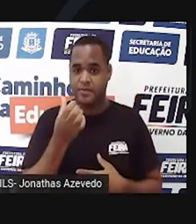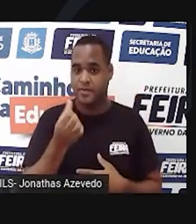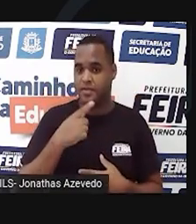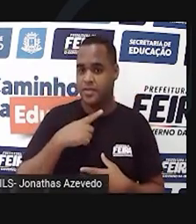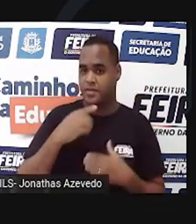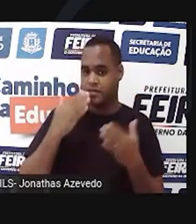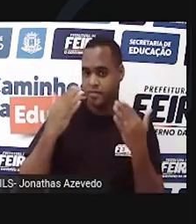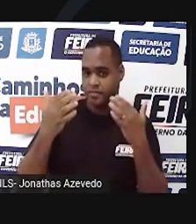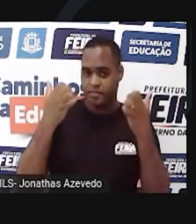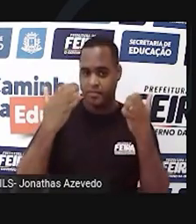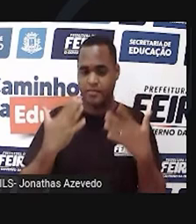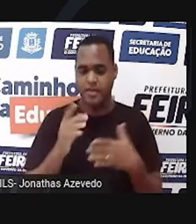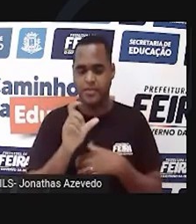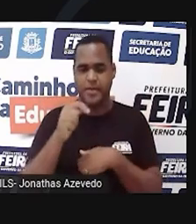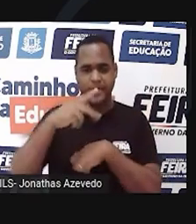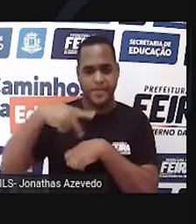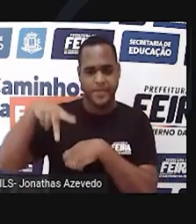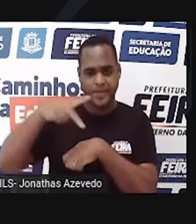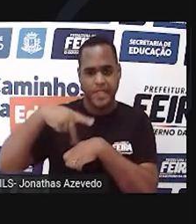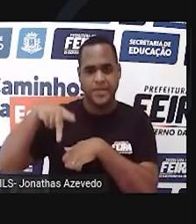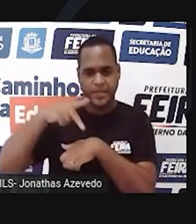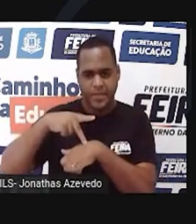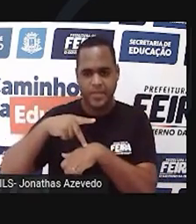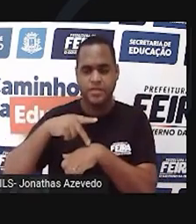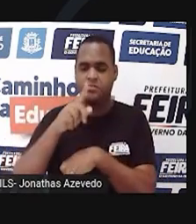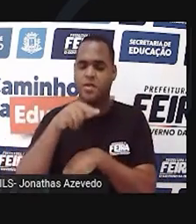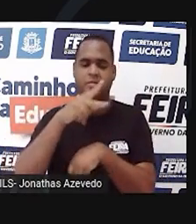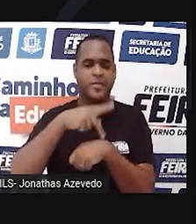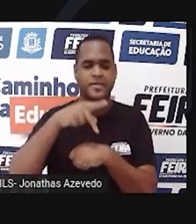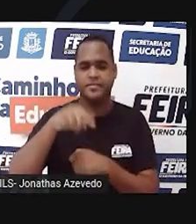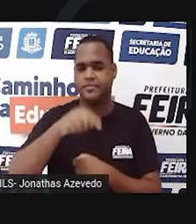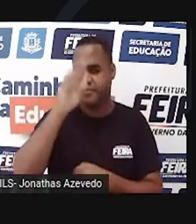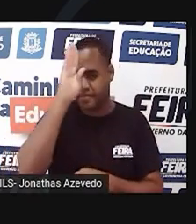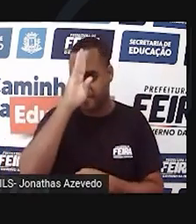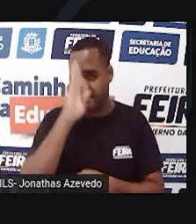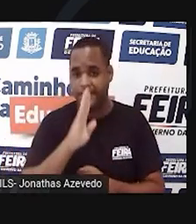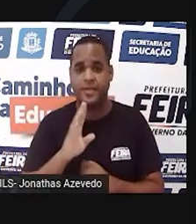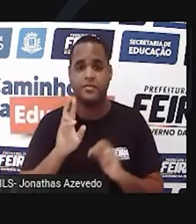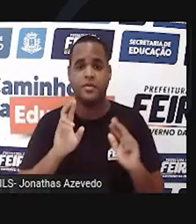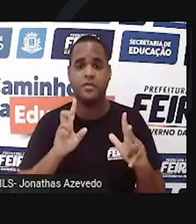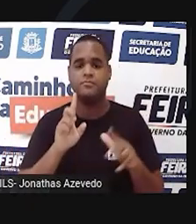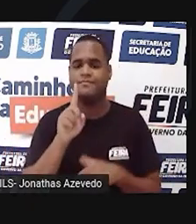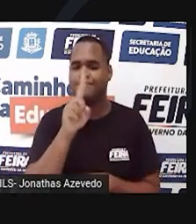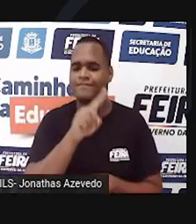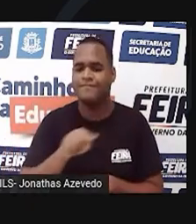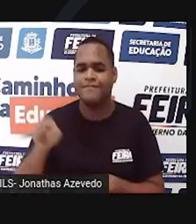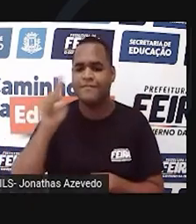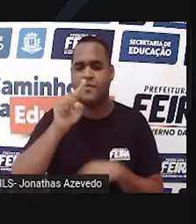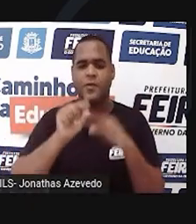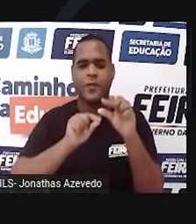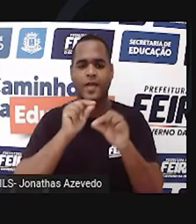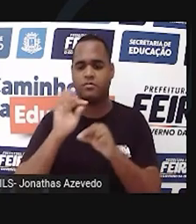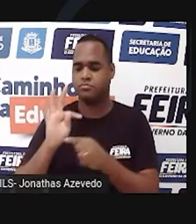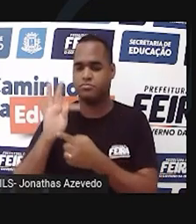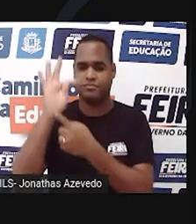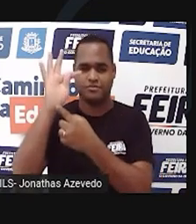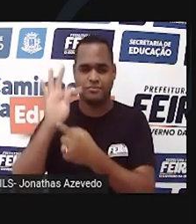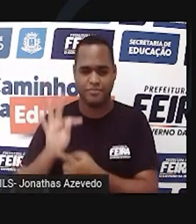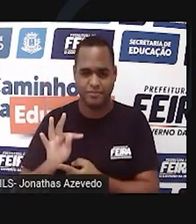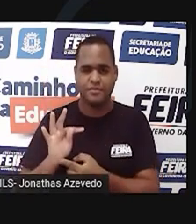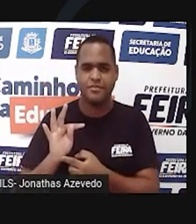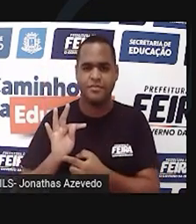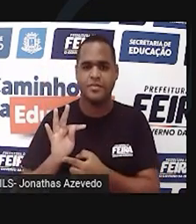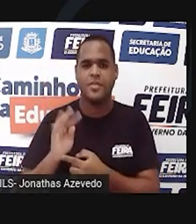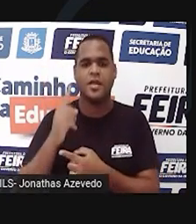utilizado em outros países. Aqui no Brasil, não. Então, isso aqui é temperatura. É